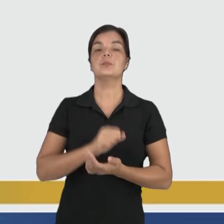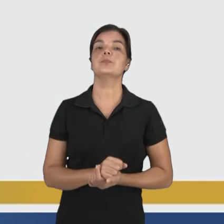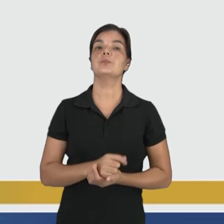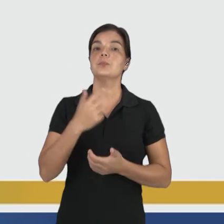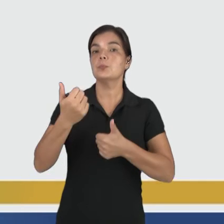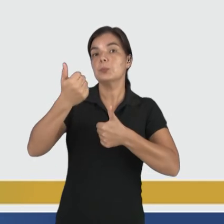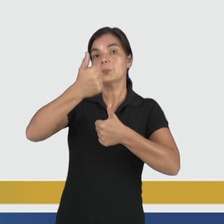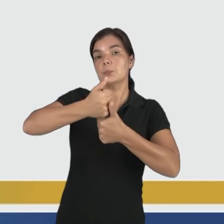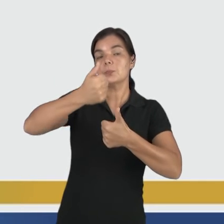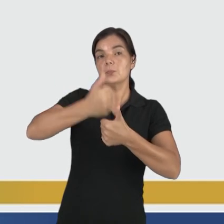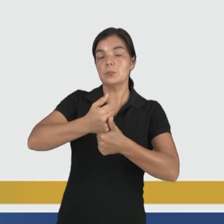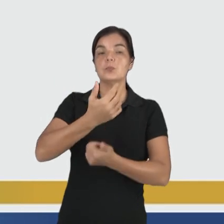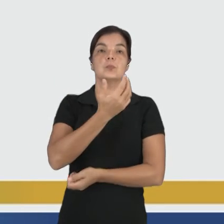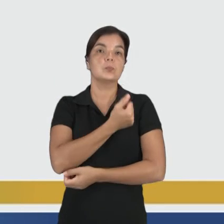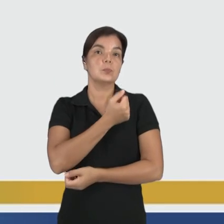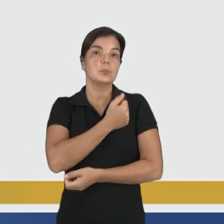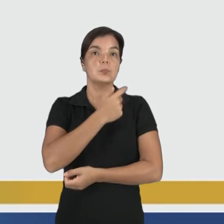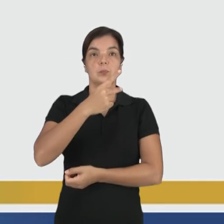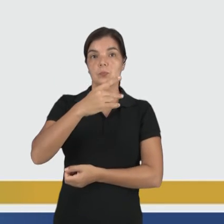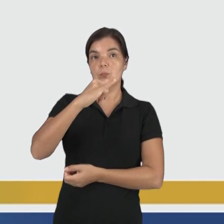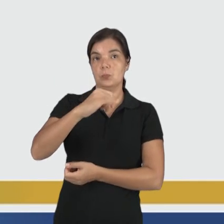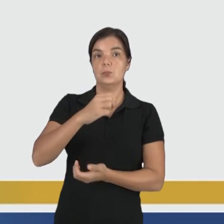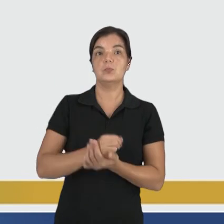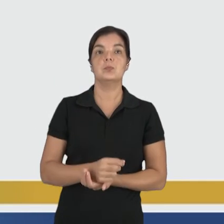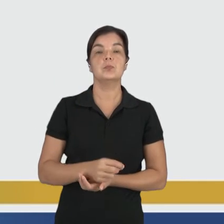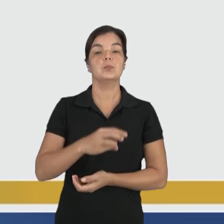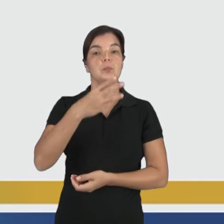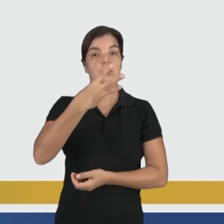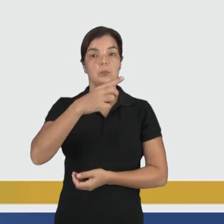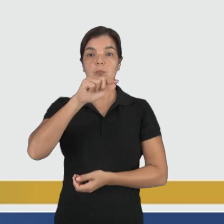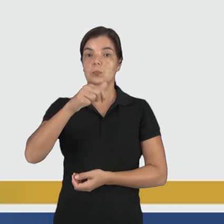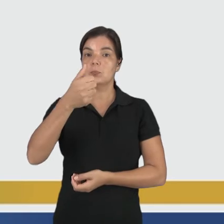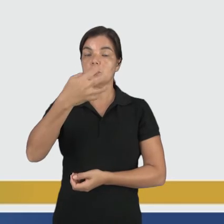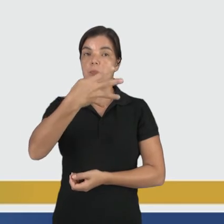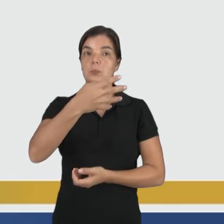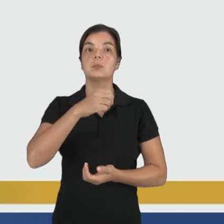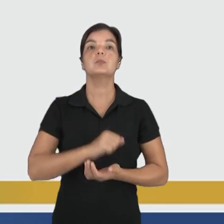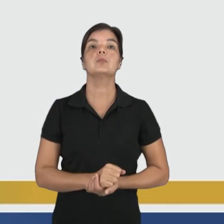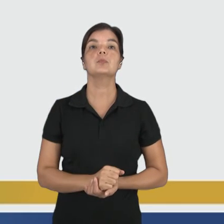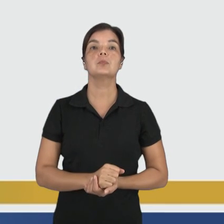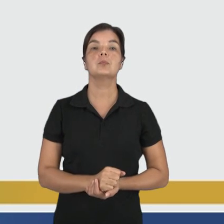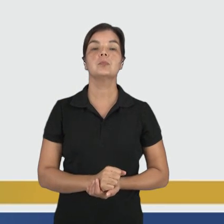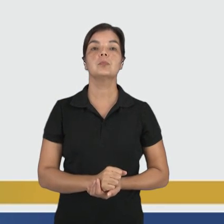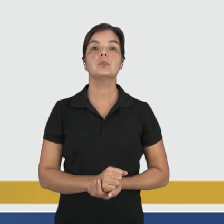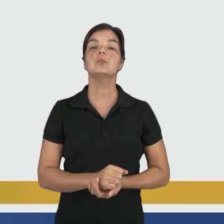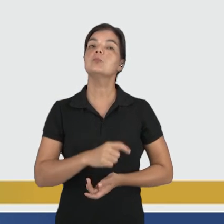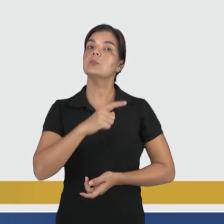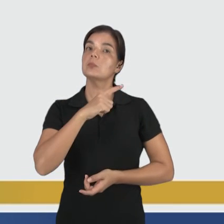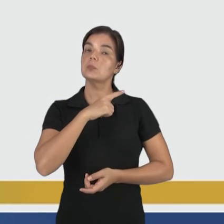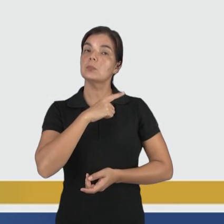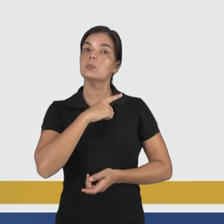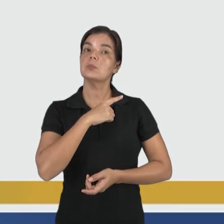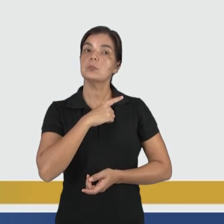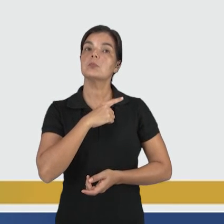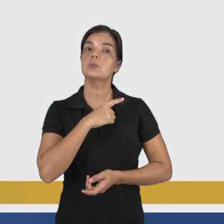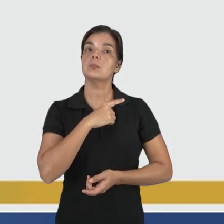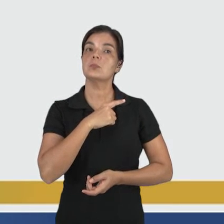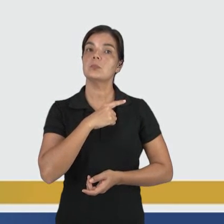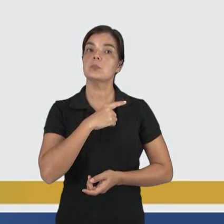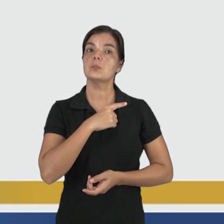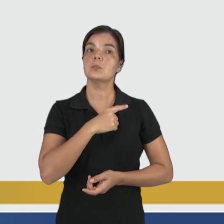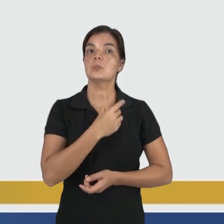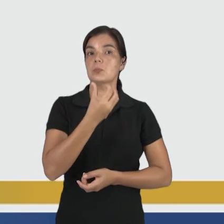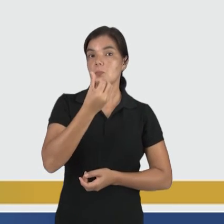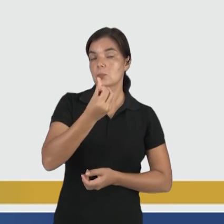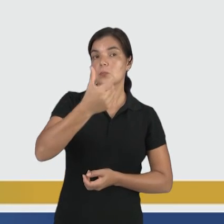vamos substituir o valor de π por 3,14, e nós temos ainda o 6 ao quadrado,